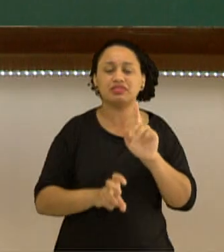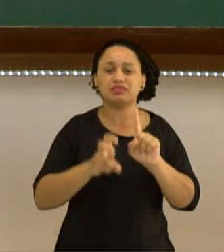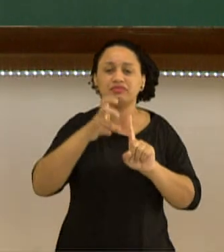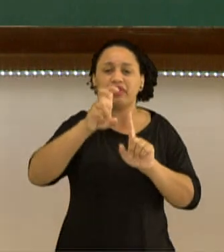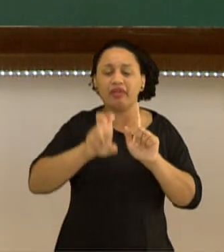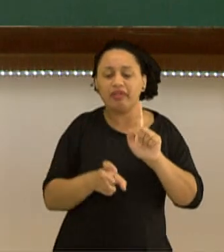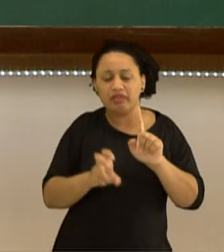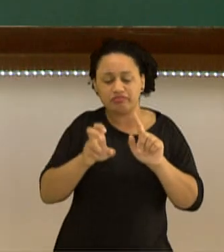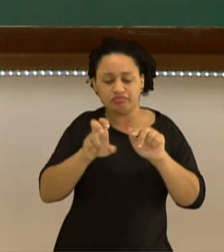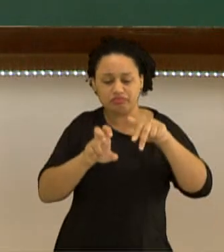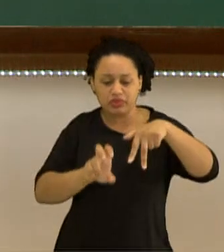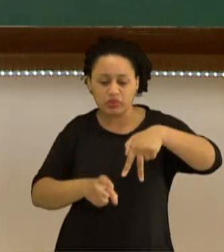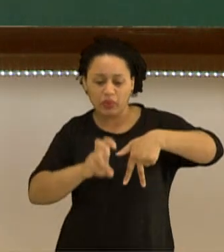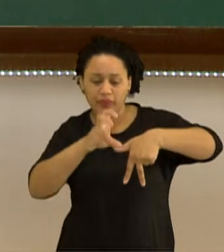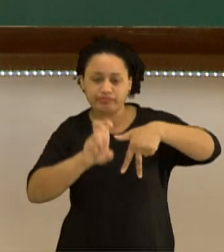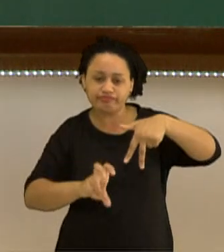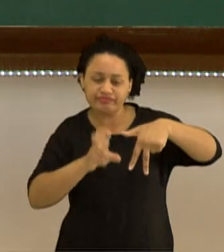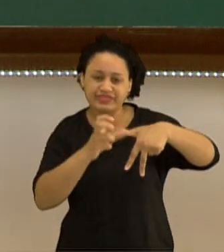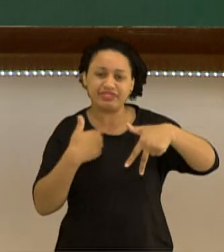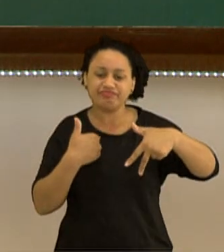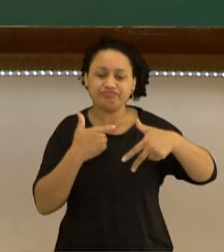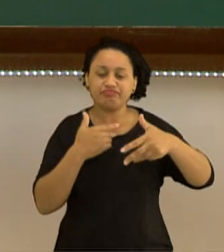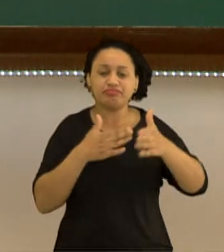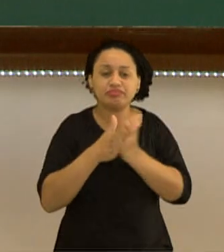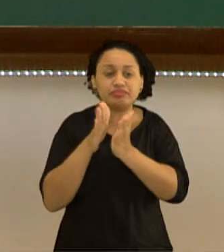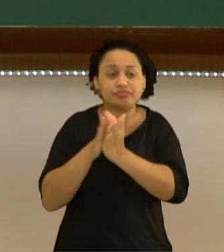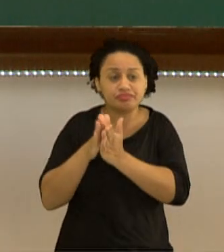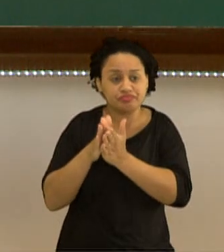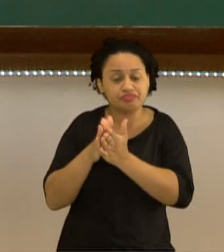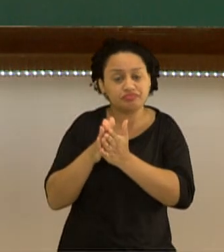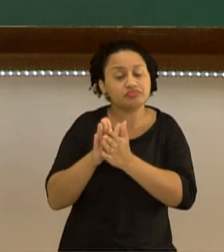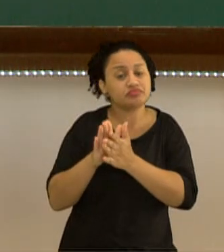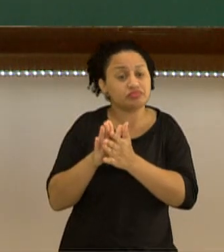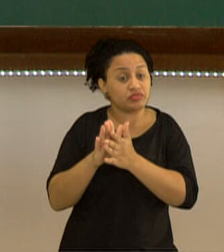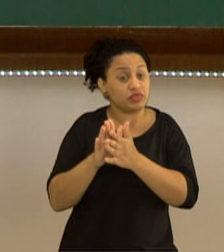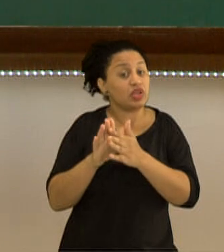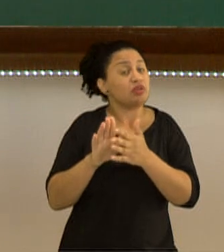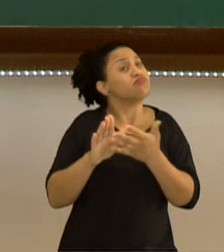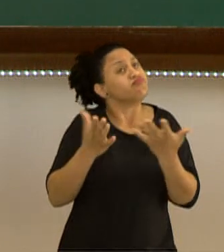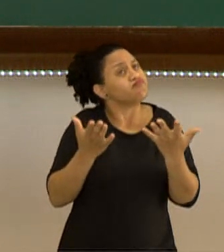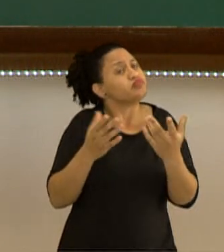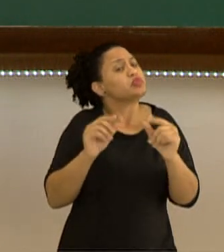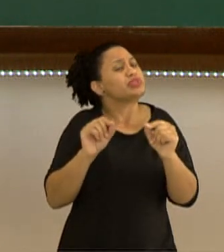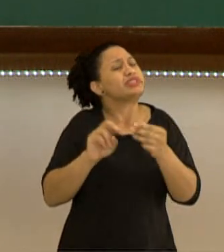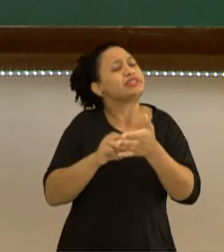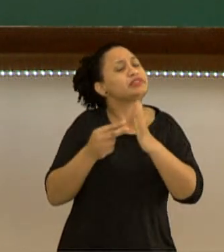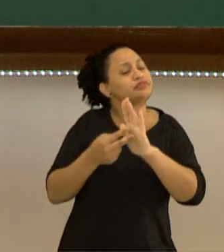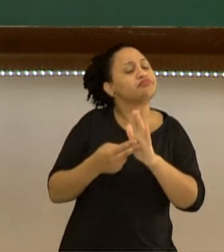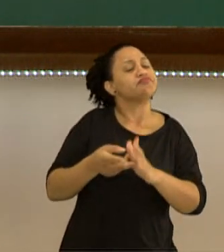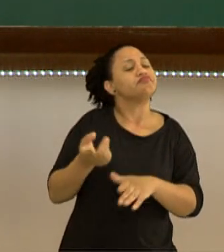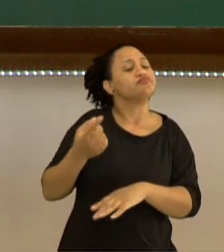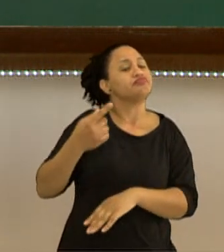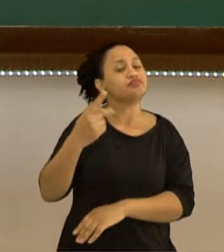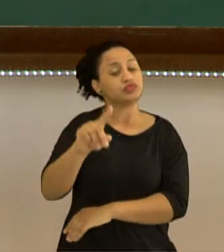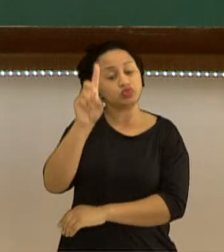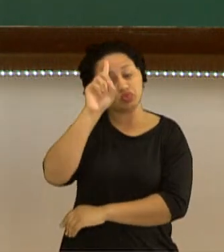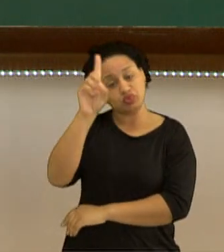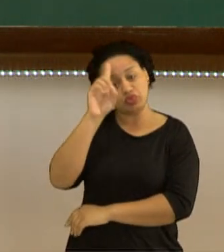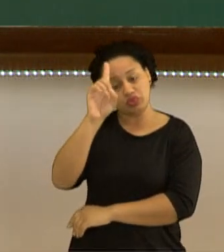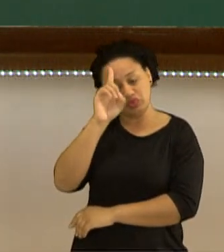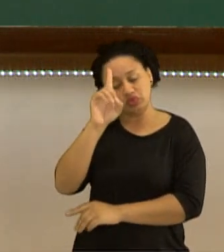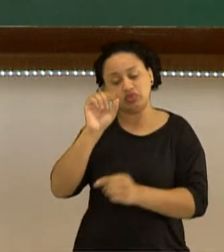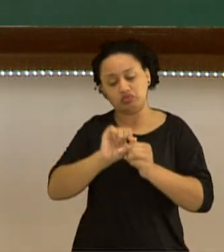né? Então vamos lá. Quando você está no seu dia a dia, desde realizando